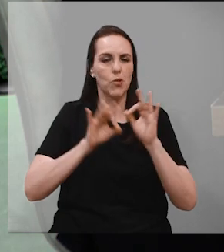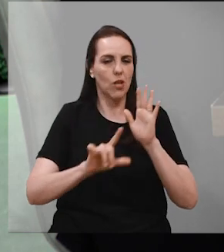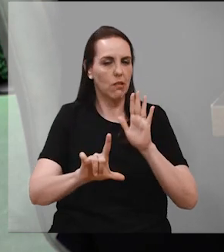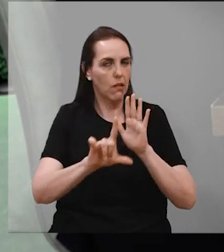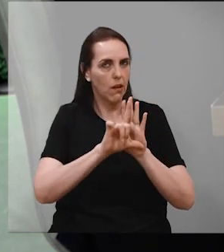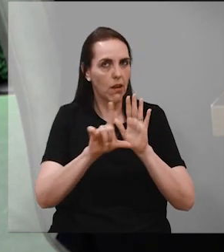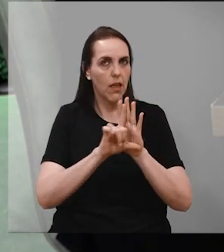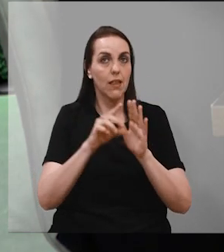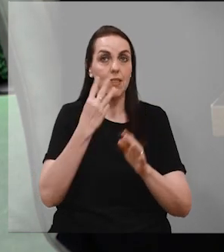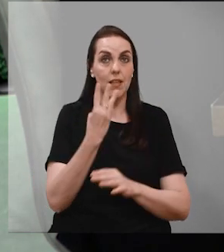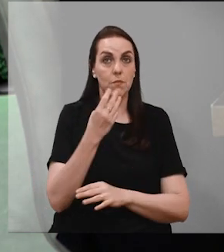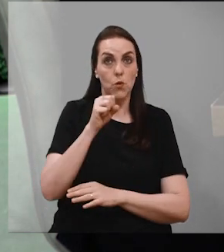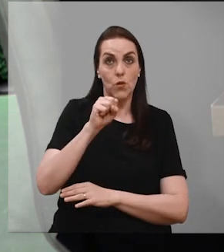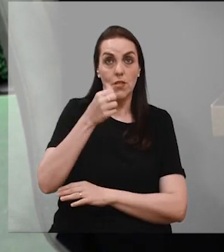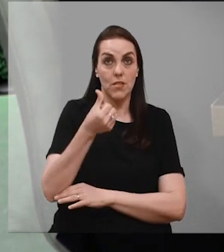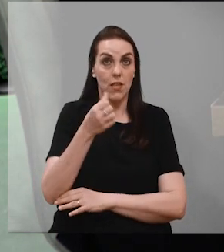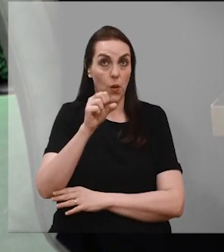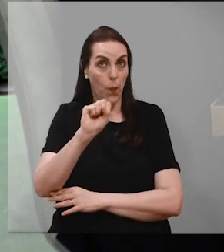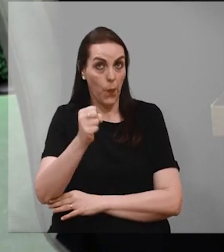lei,